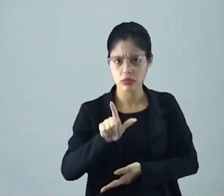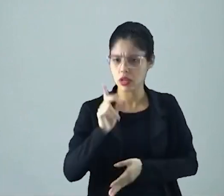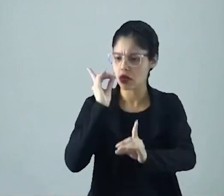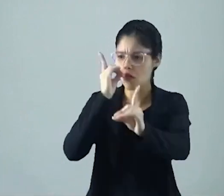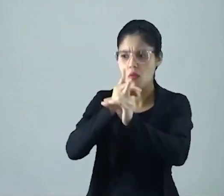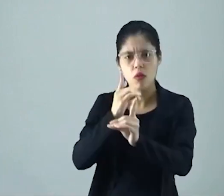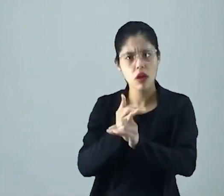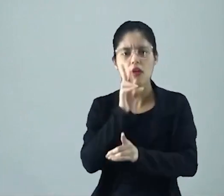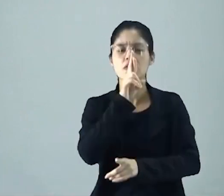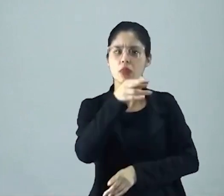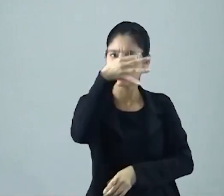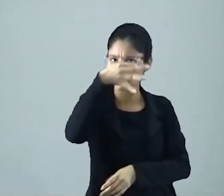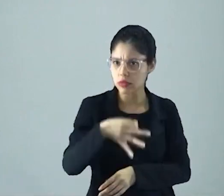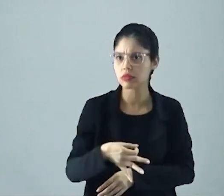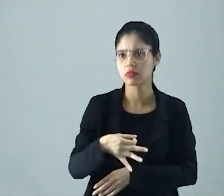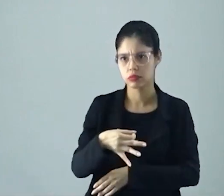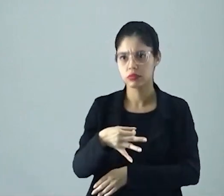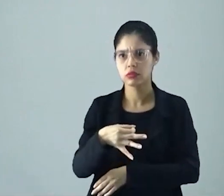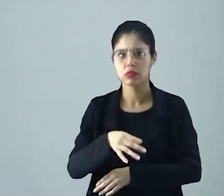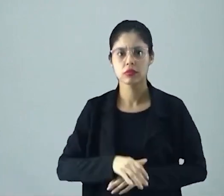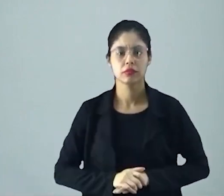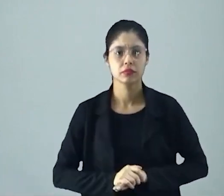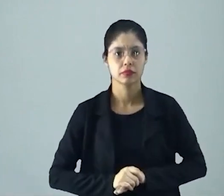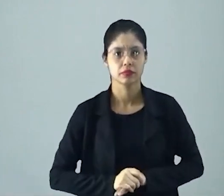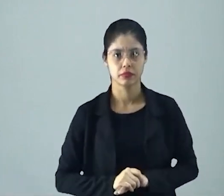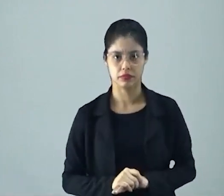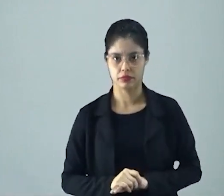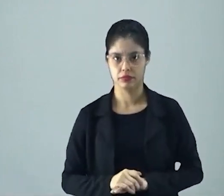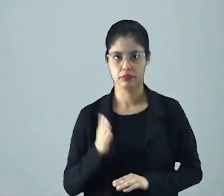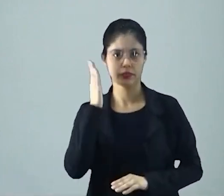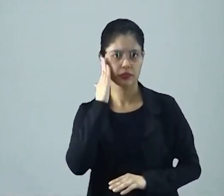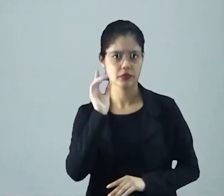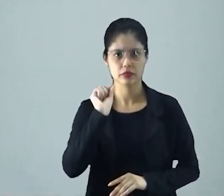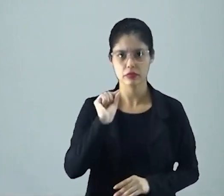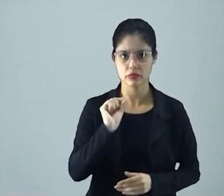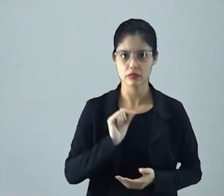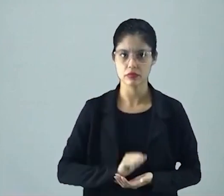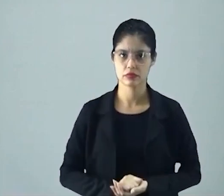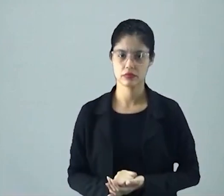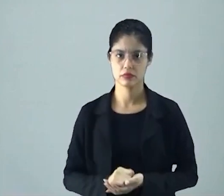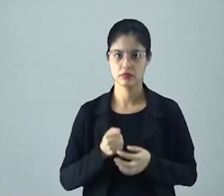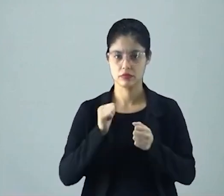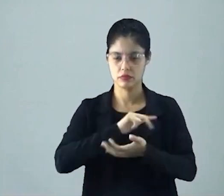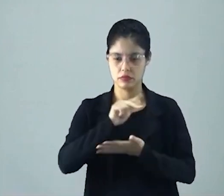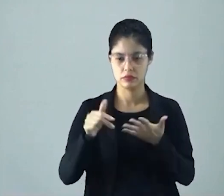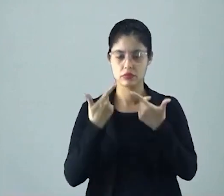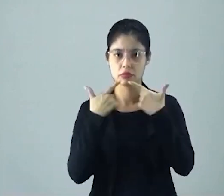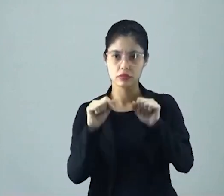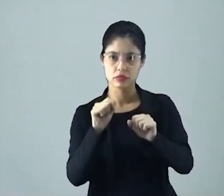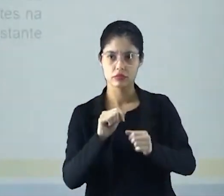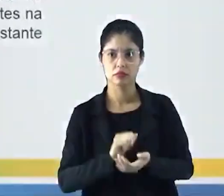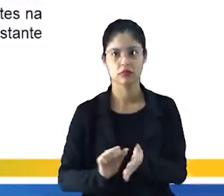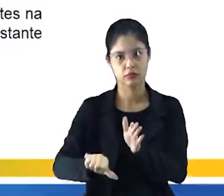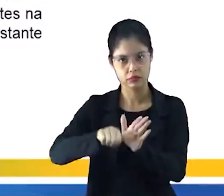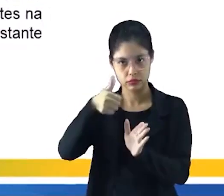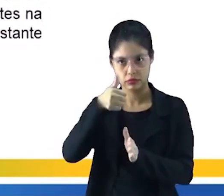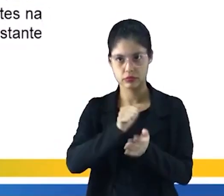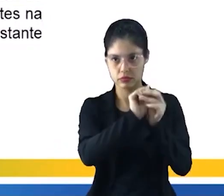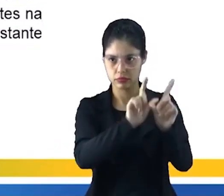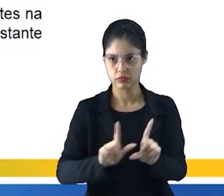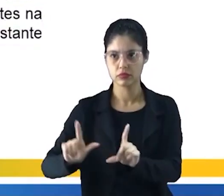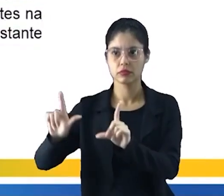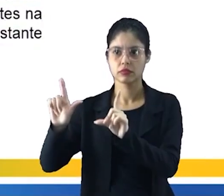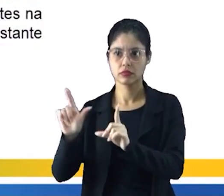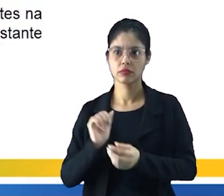né, identificar a resposta correta. Então vamos lá, vamos entender então o que é variação linguística. Bom, primeiramente acompanhe